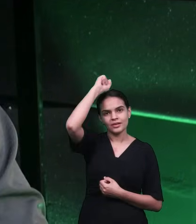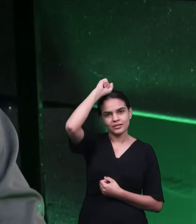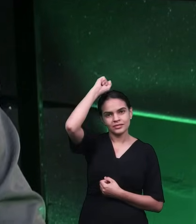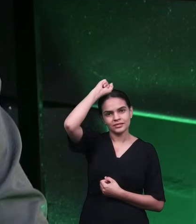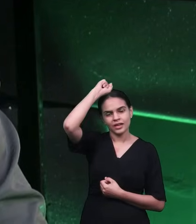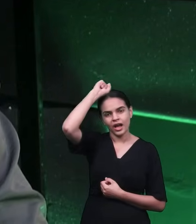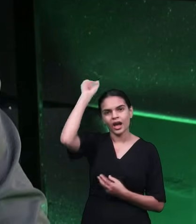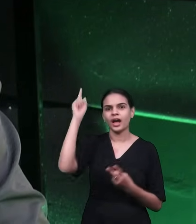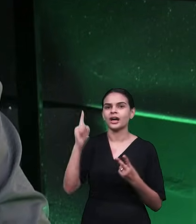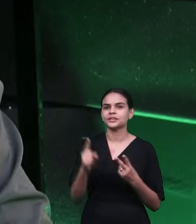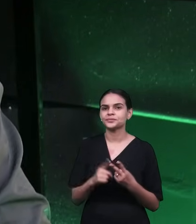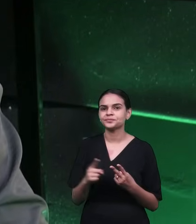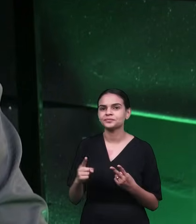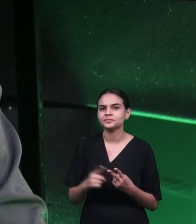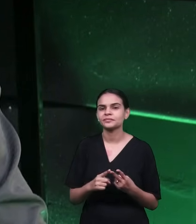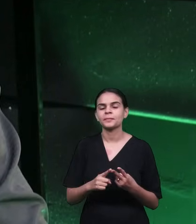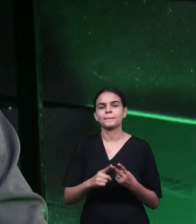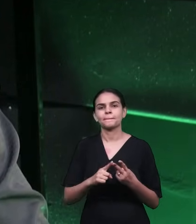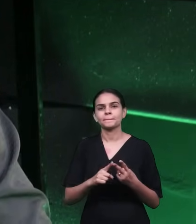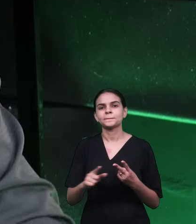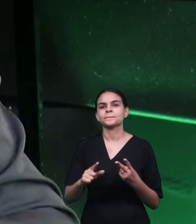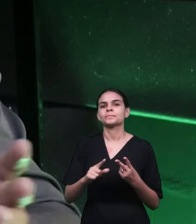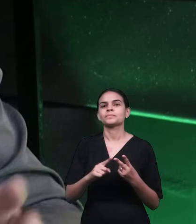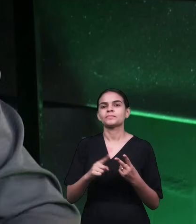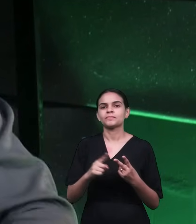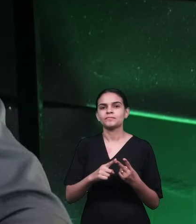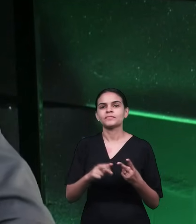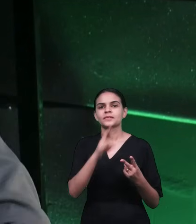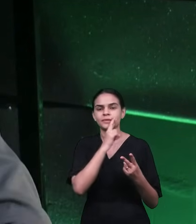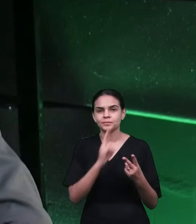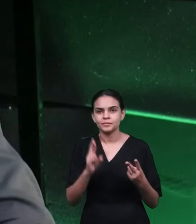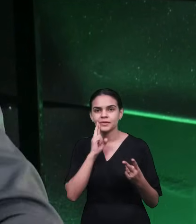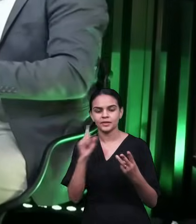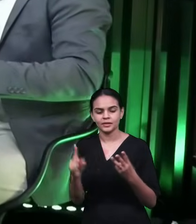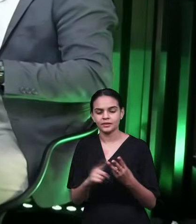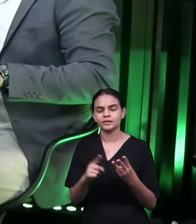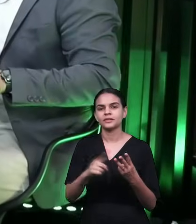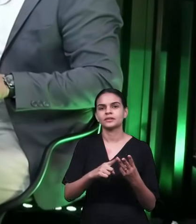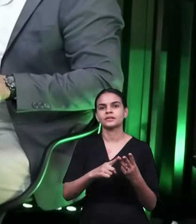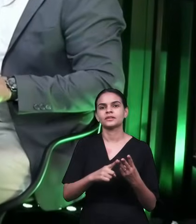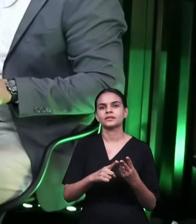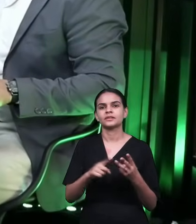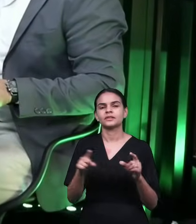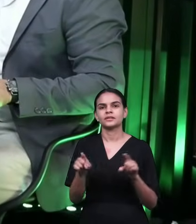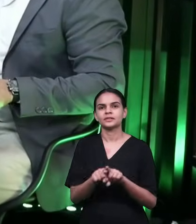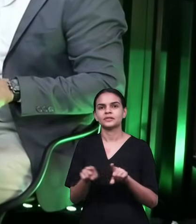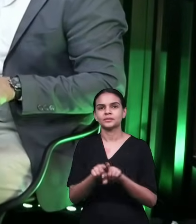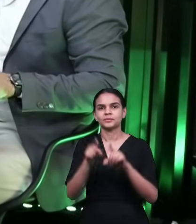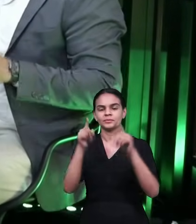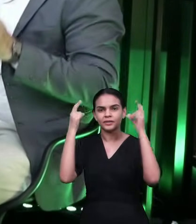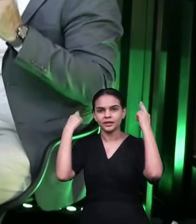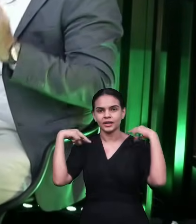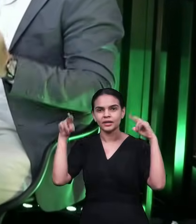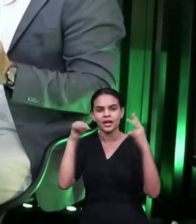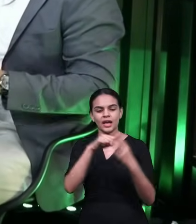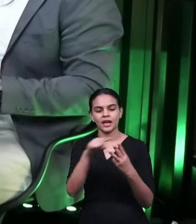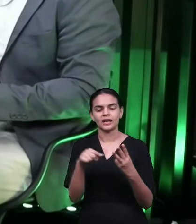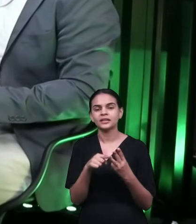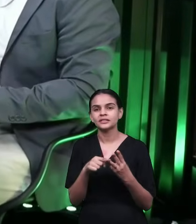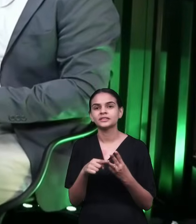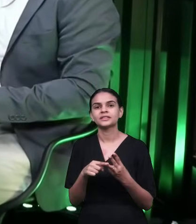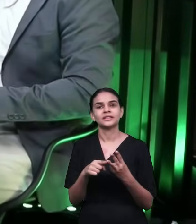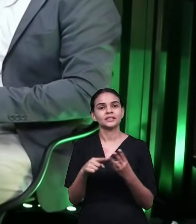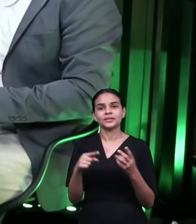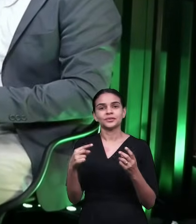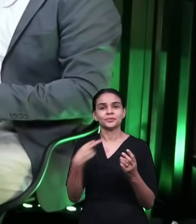nome Sara, todas elas eram estéreis, elas não podiam gerar. Mas que promessa, né? Que algo tão profundo. Deus está me fazendo